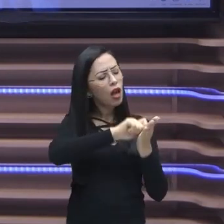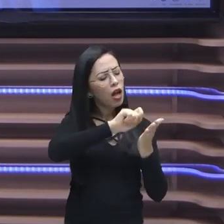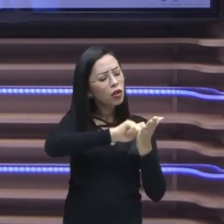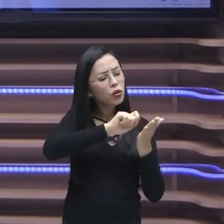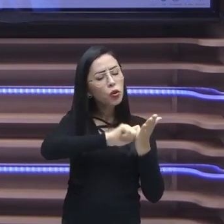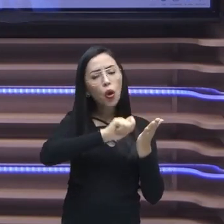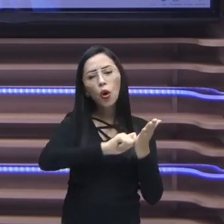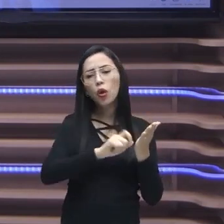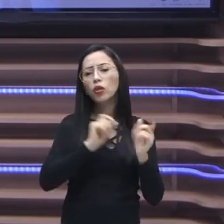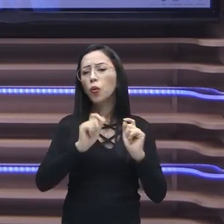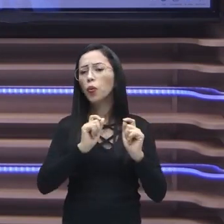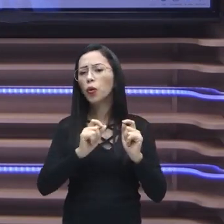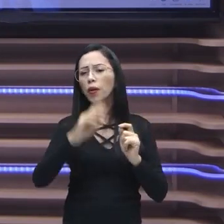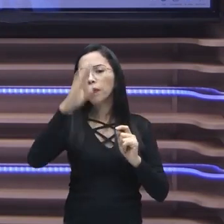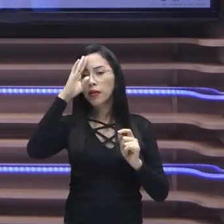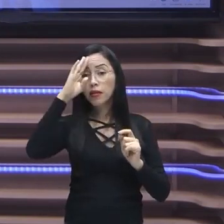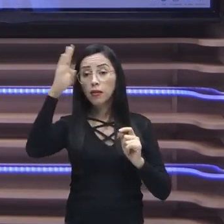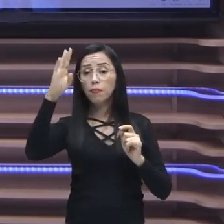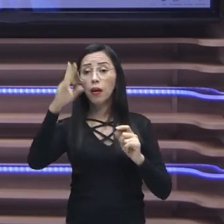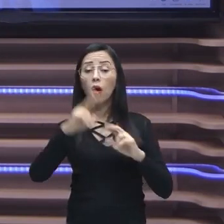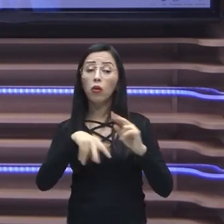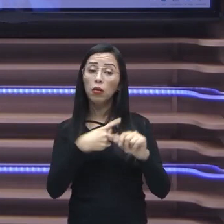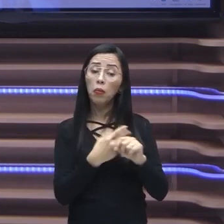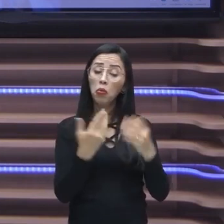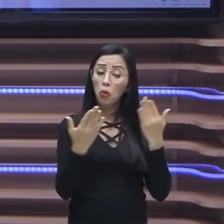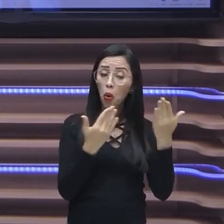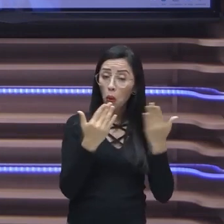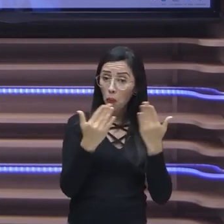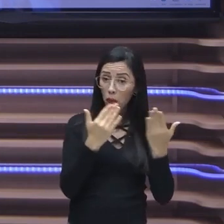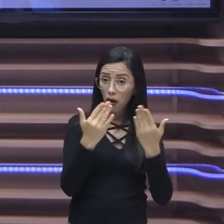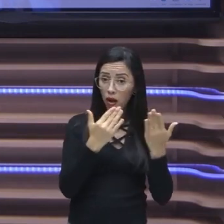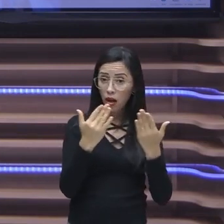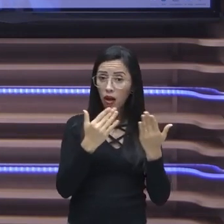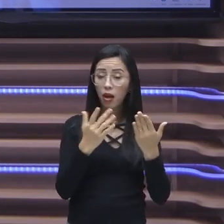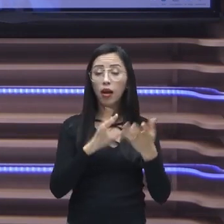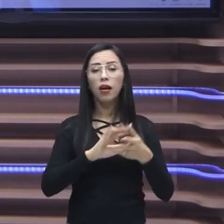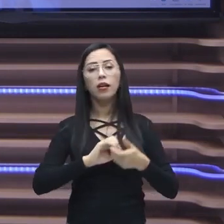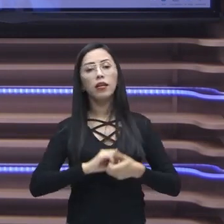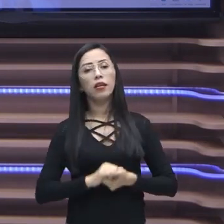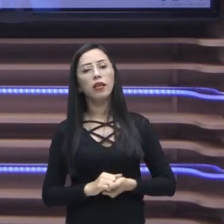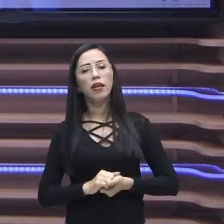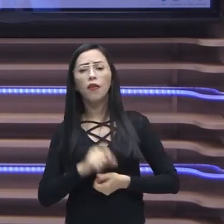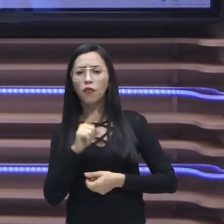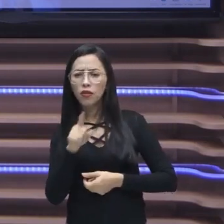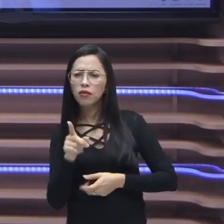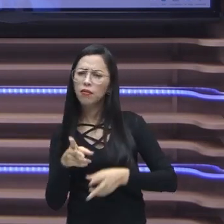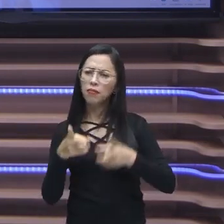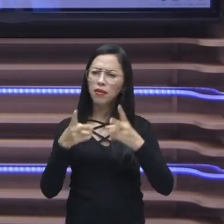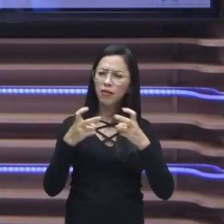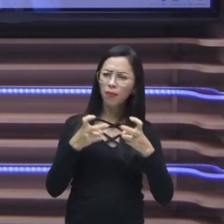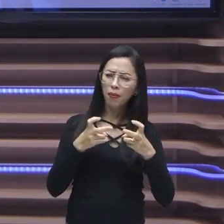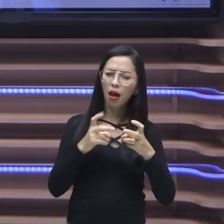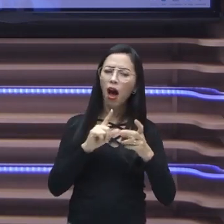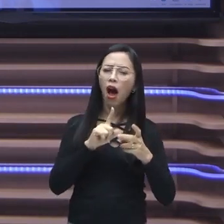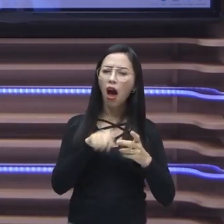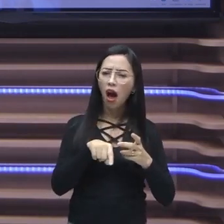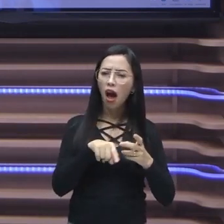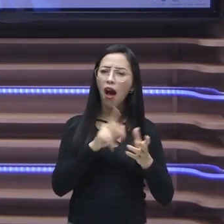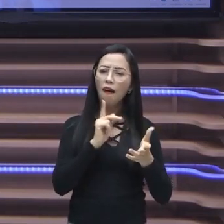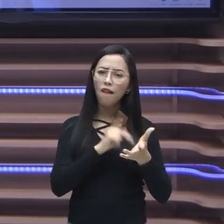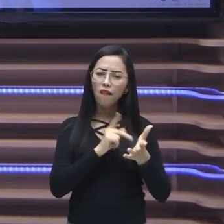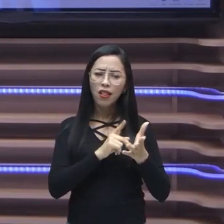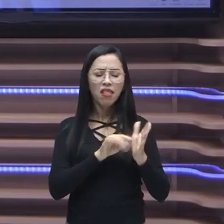que é principal e depois comparem. Quando vocês compararem e verem que aquilo é realmente o